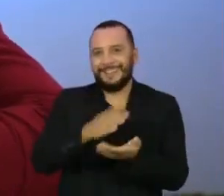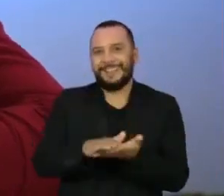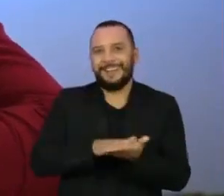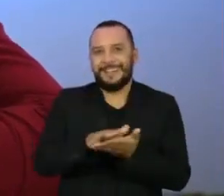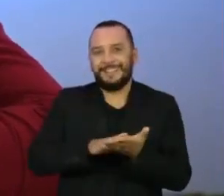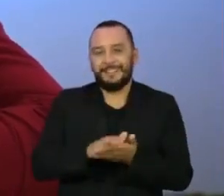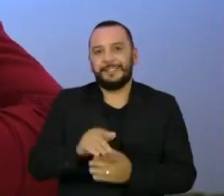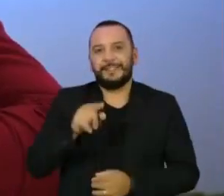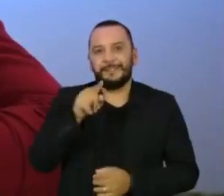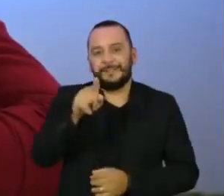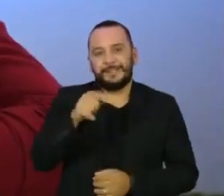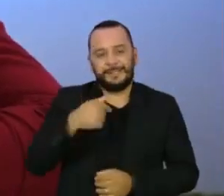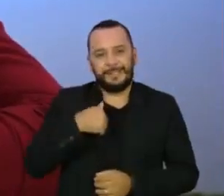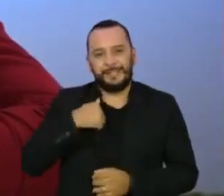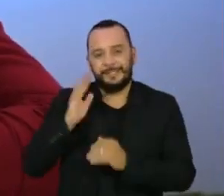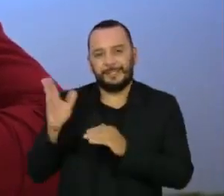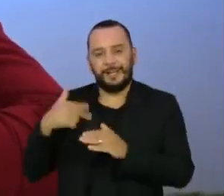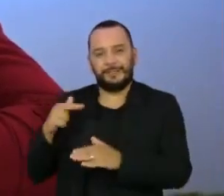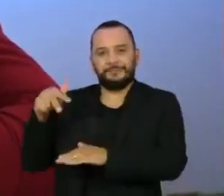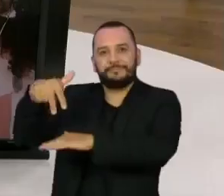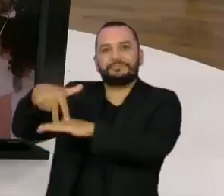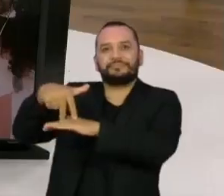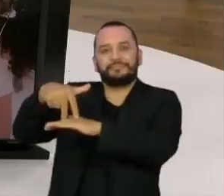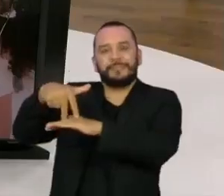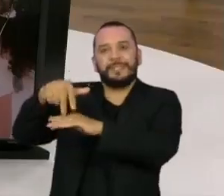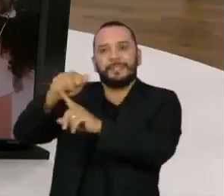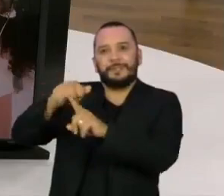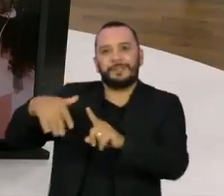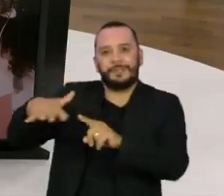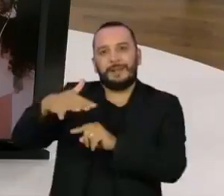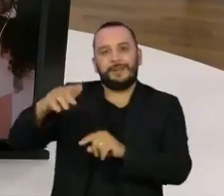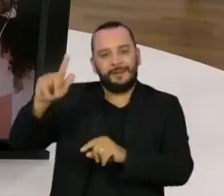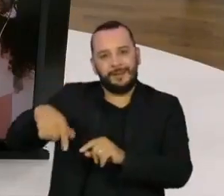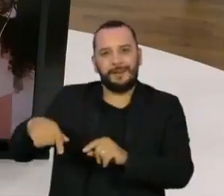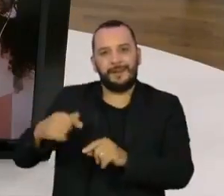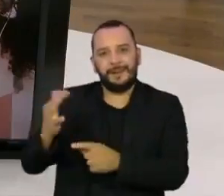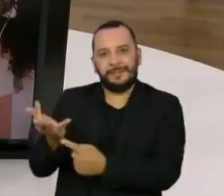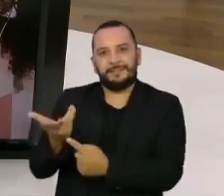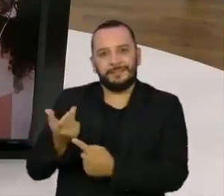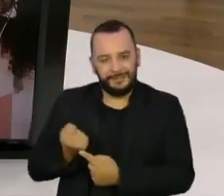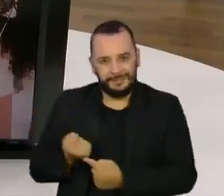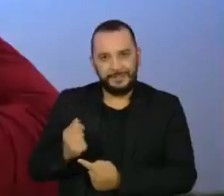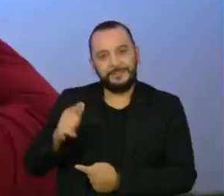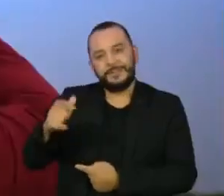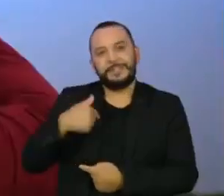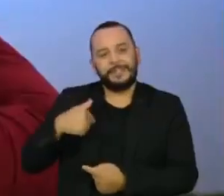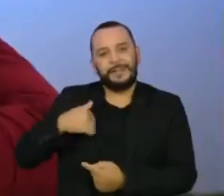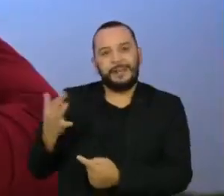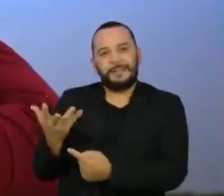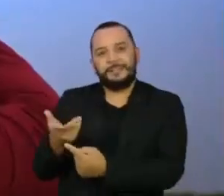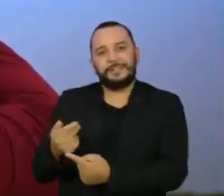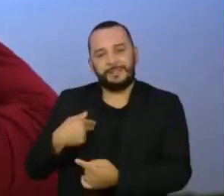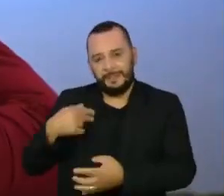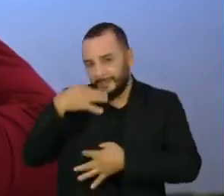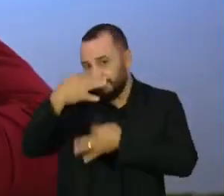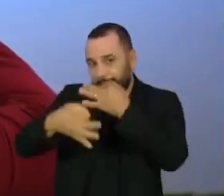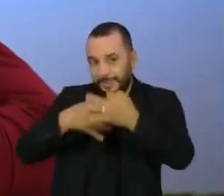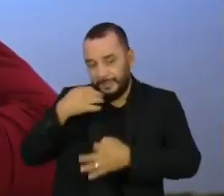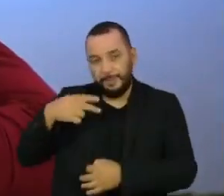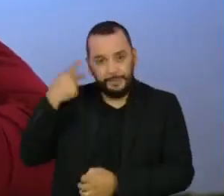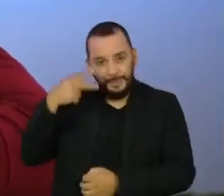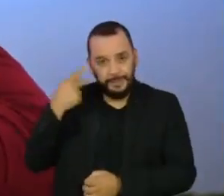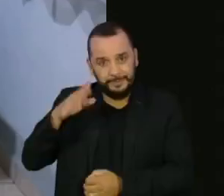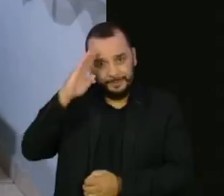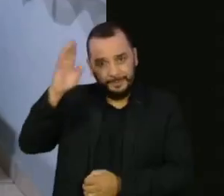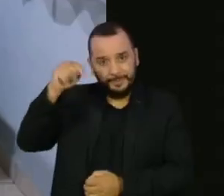lugar social que você ocupa como artista, da importância de um artista se posicionar politicamente, principalmente nesse